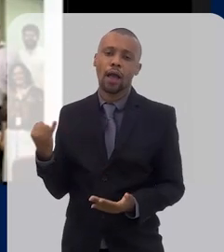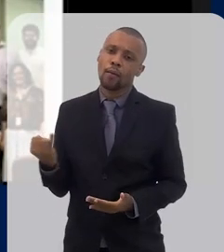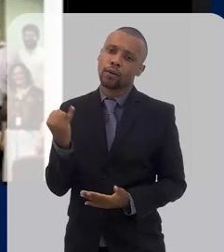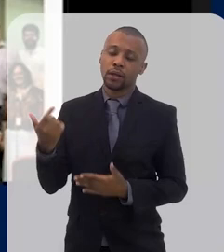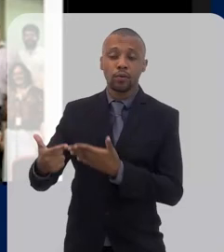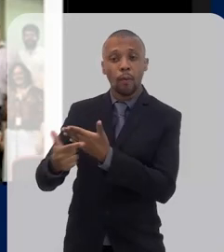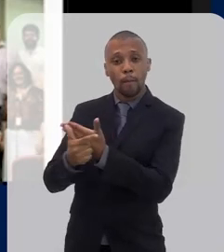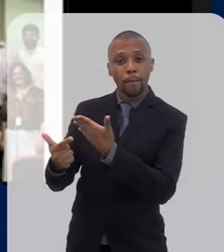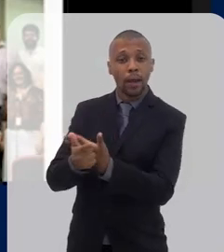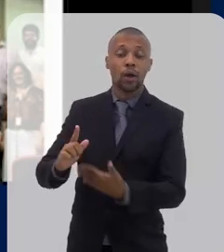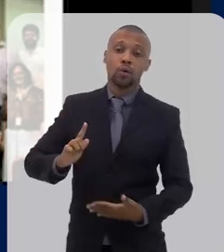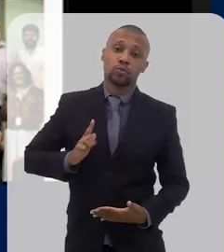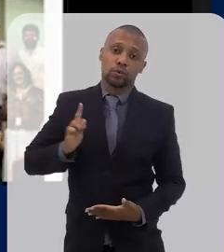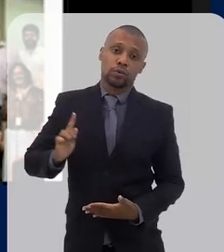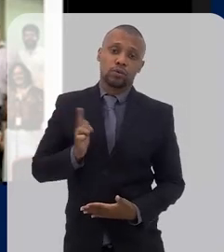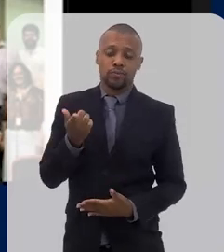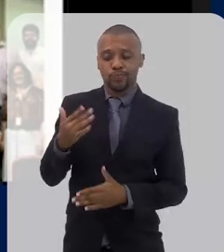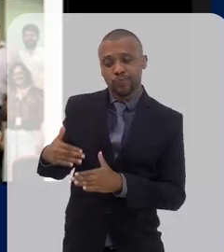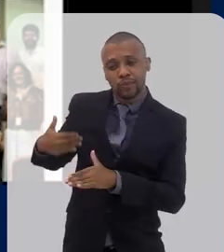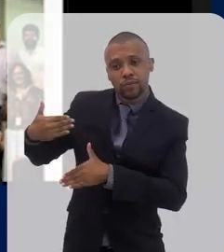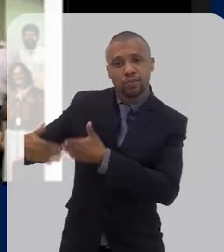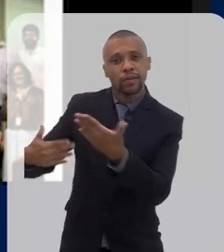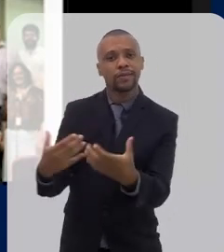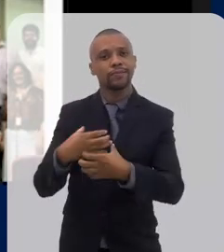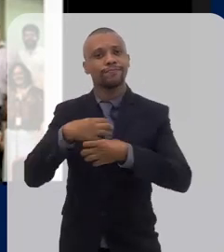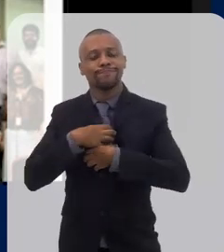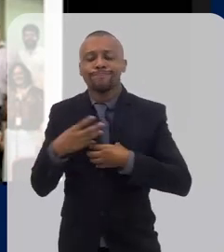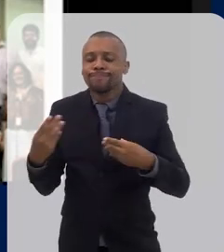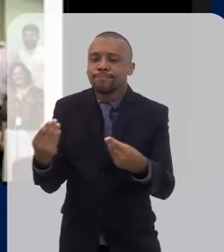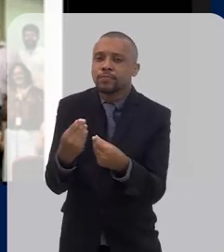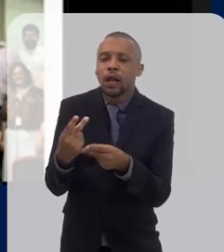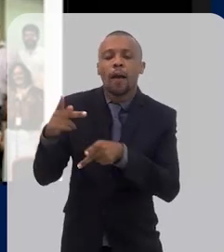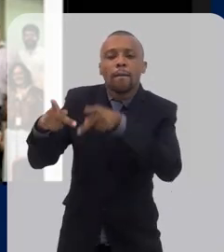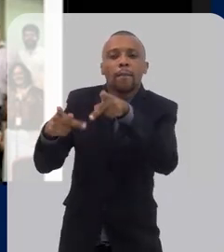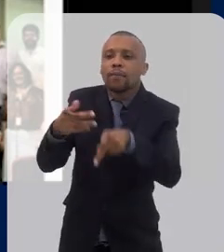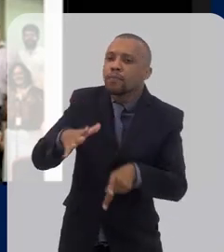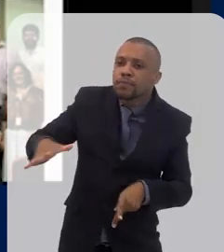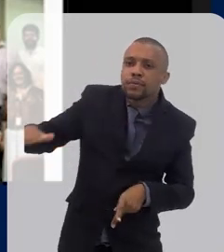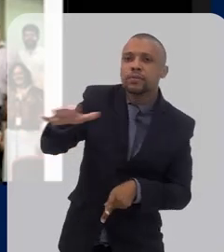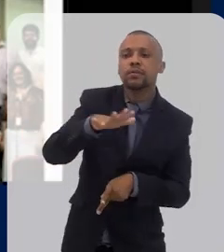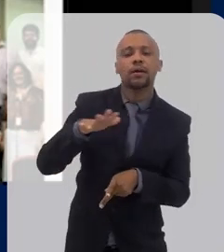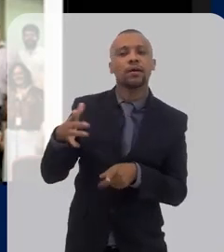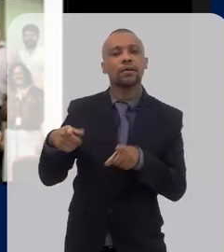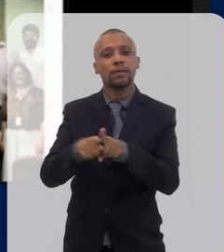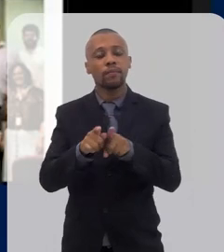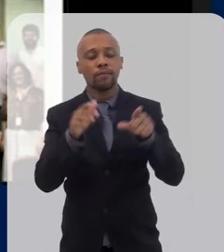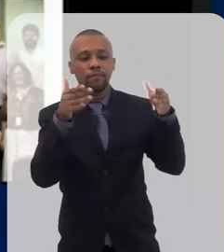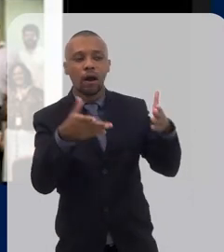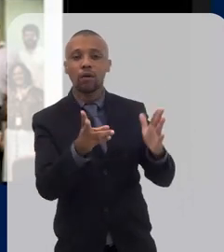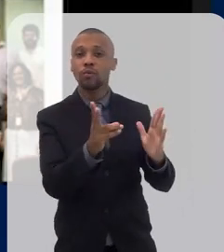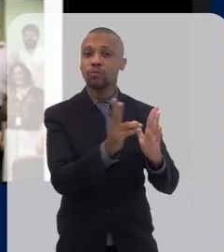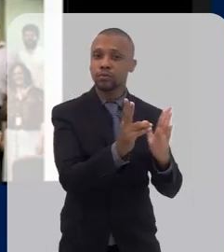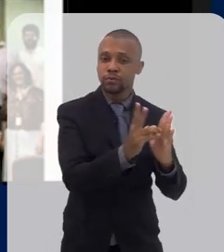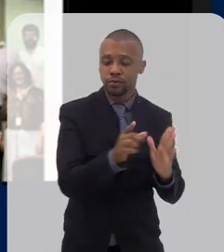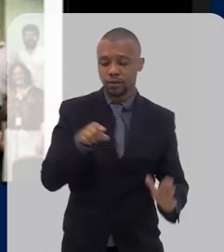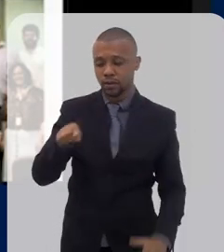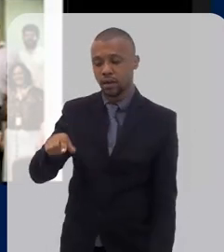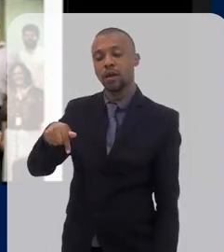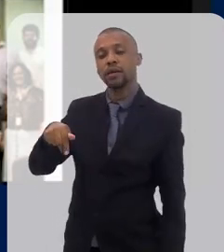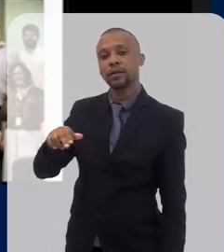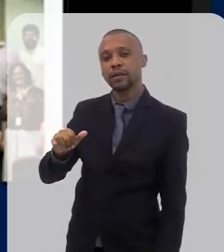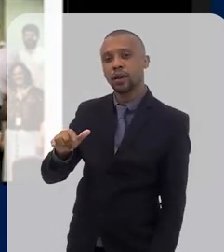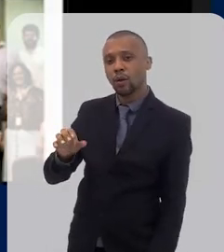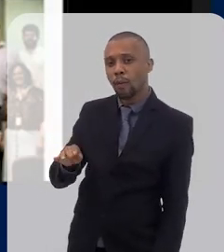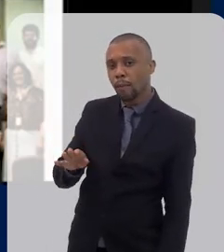importante o papel dos gestores nesse processo de sensibilizar a sua população como um todo, e no caso os indígenas e quilombolas em particular,